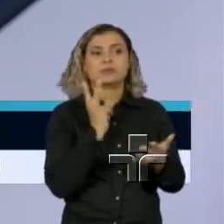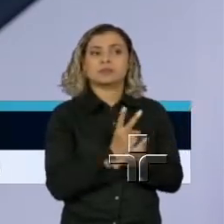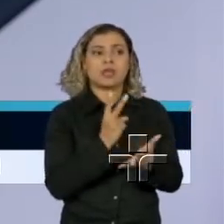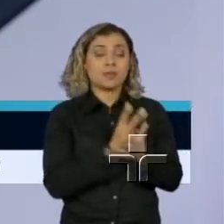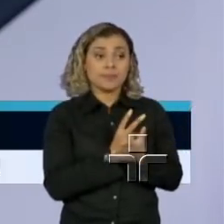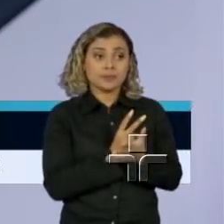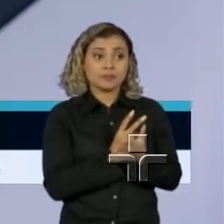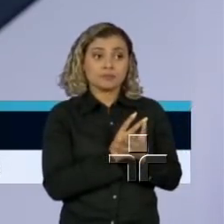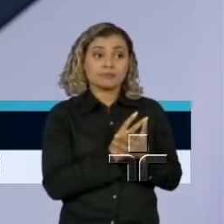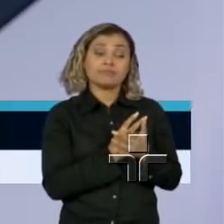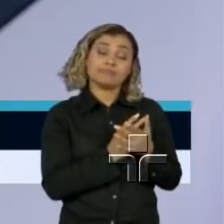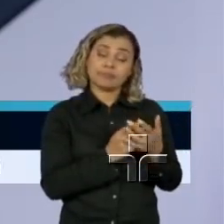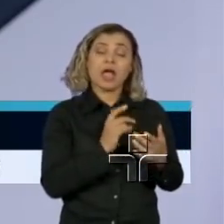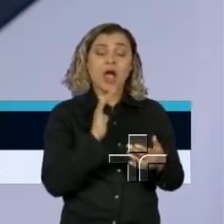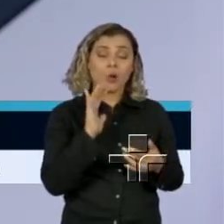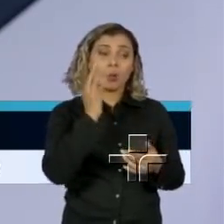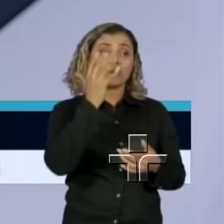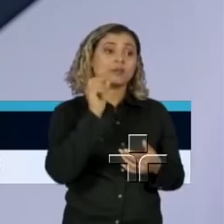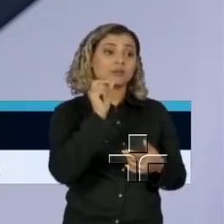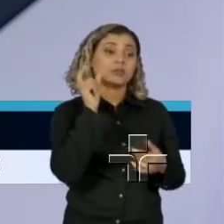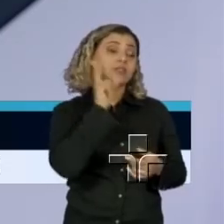acaba havendo uma